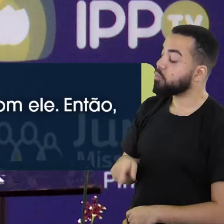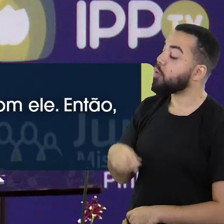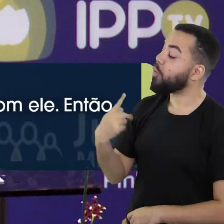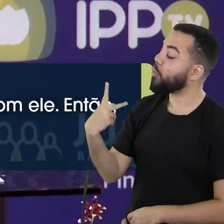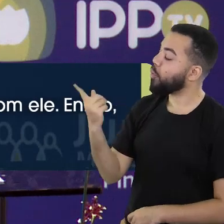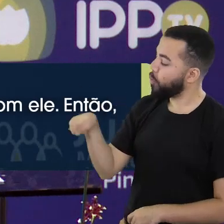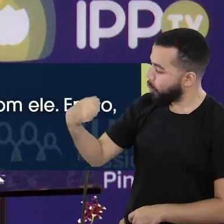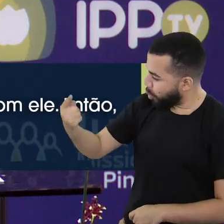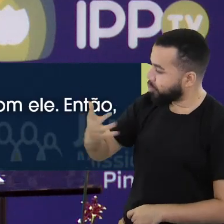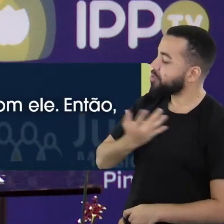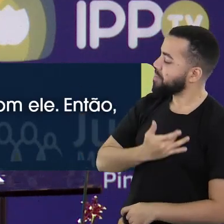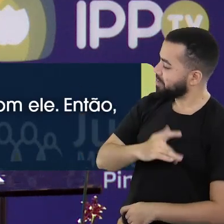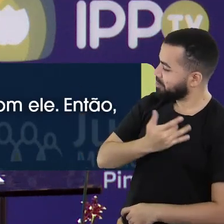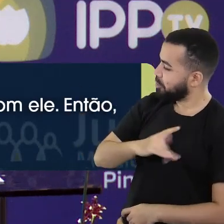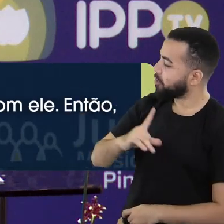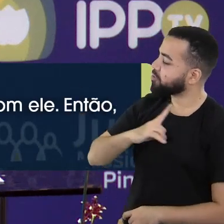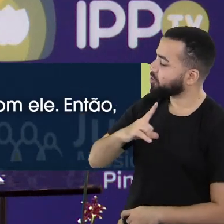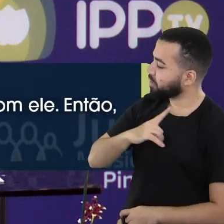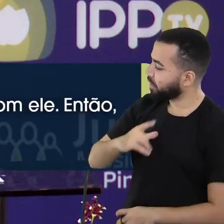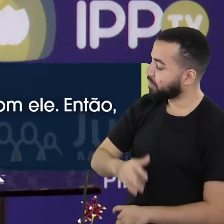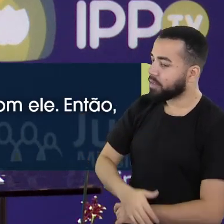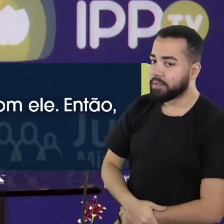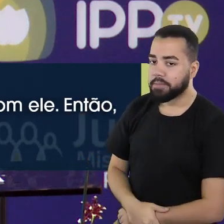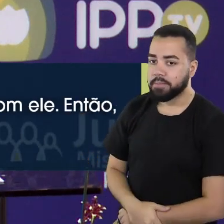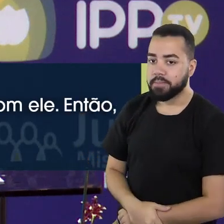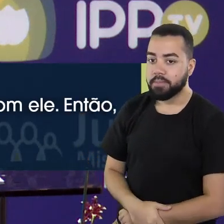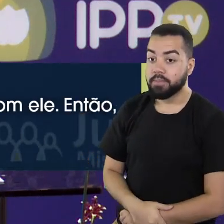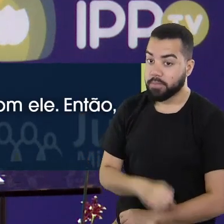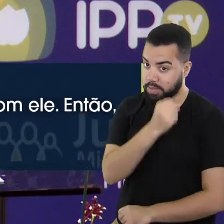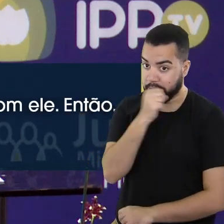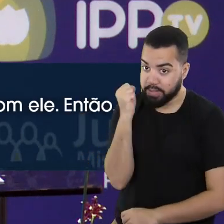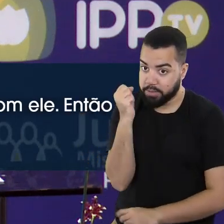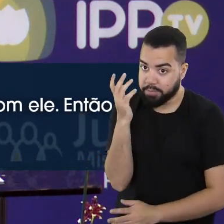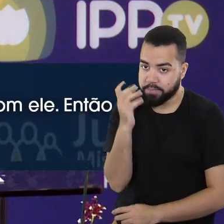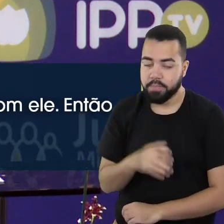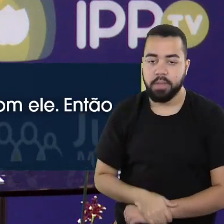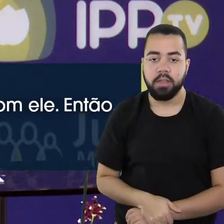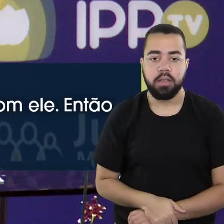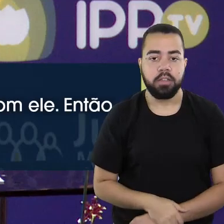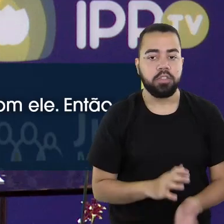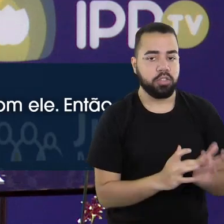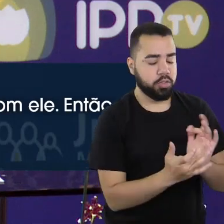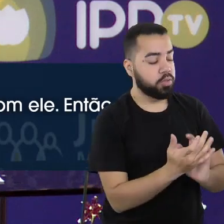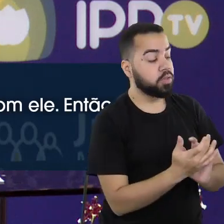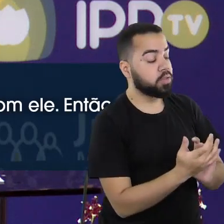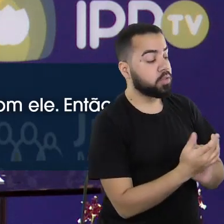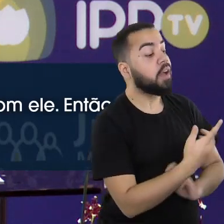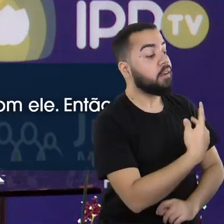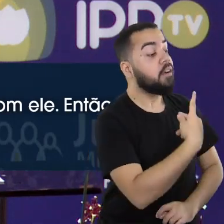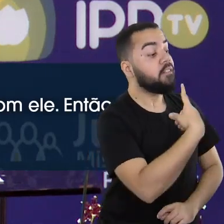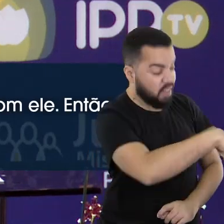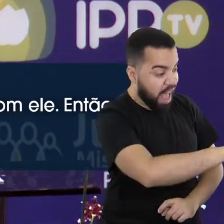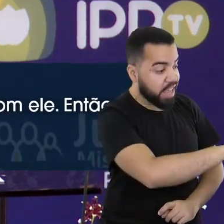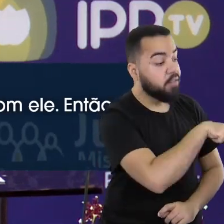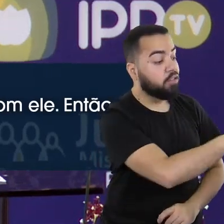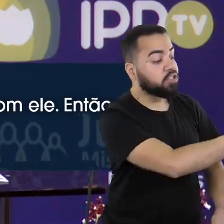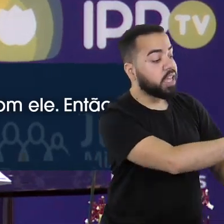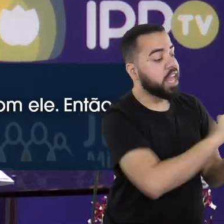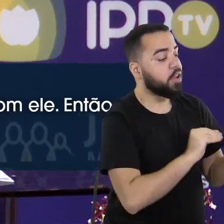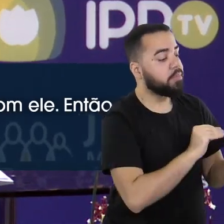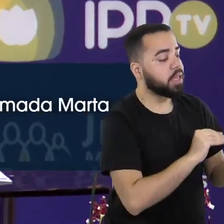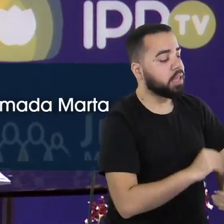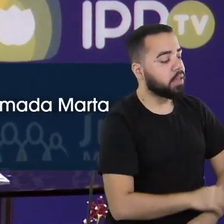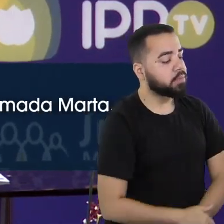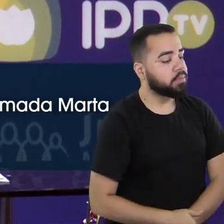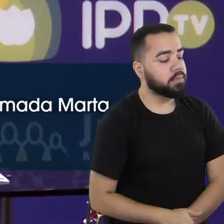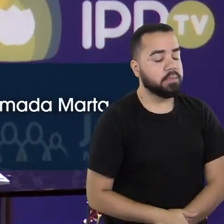de misericórdia para com ele. Então lhe disse: vai e procede tu de